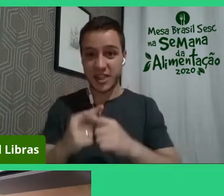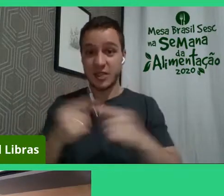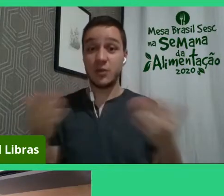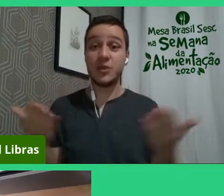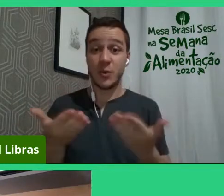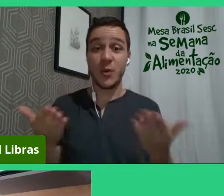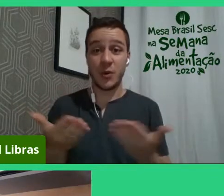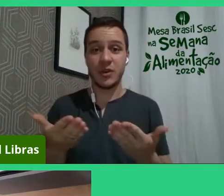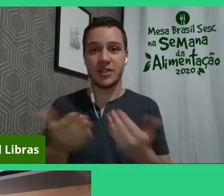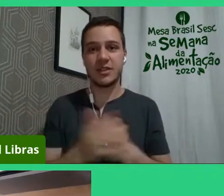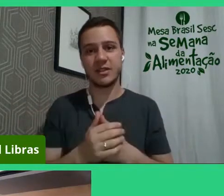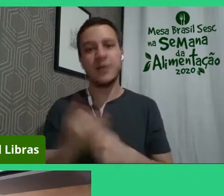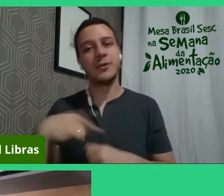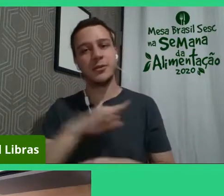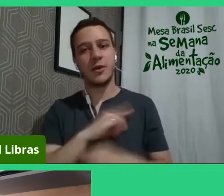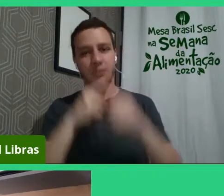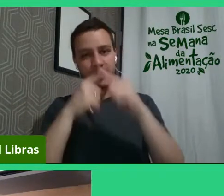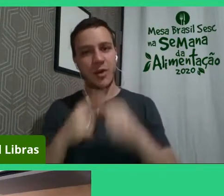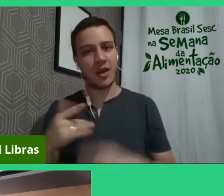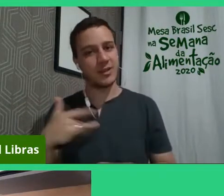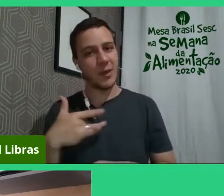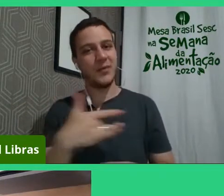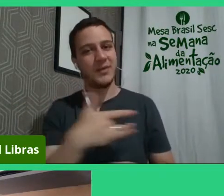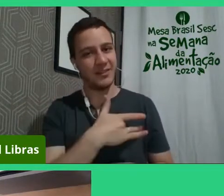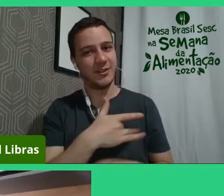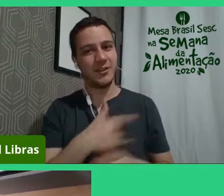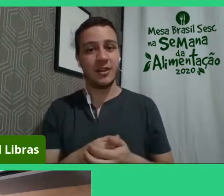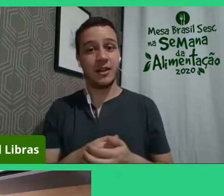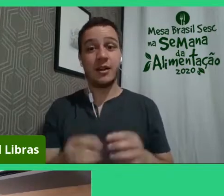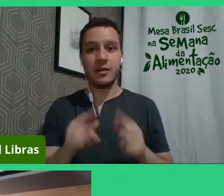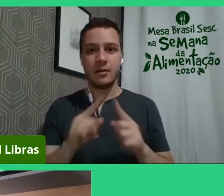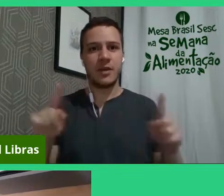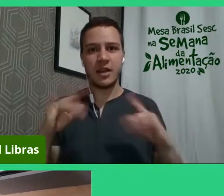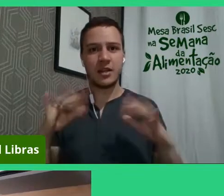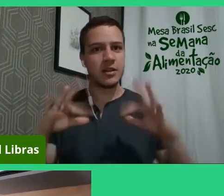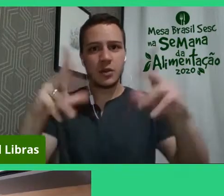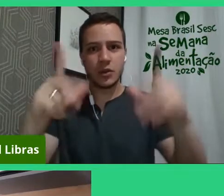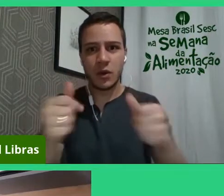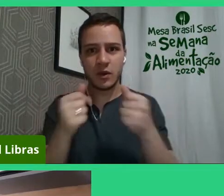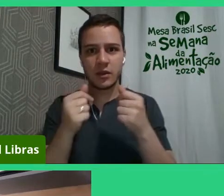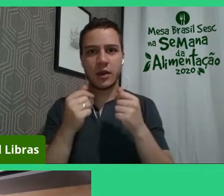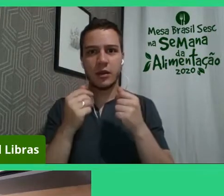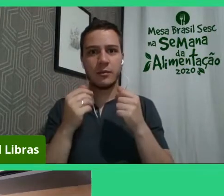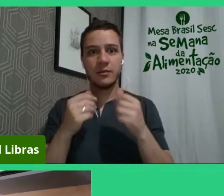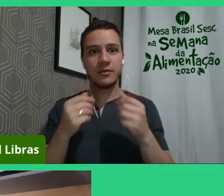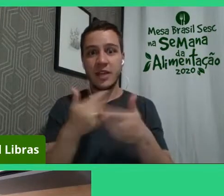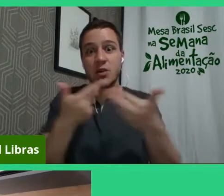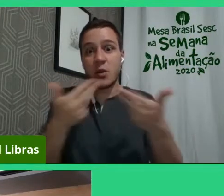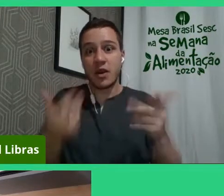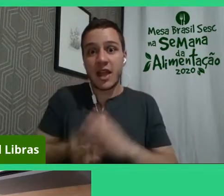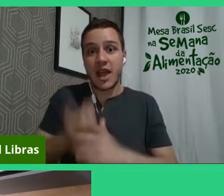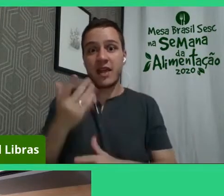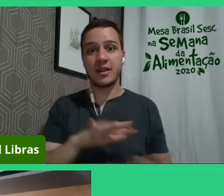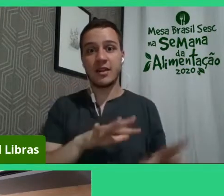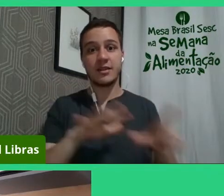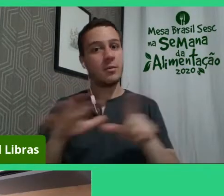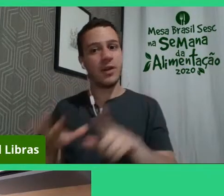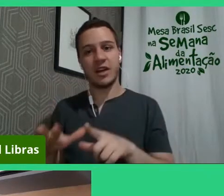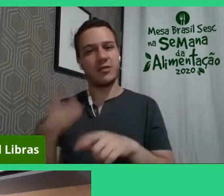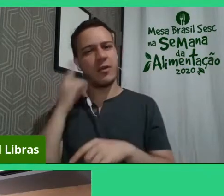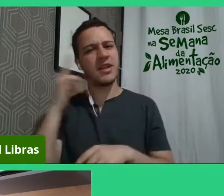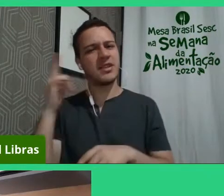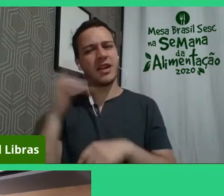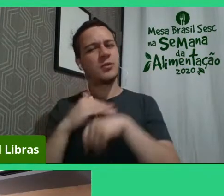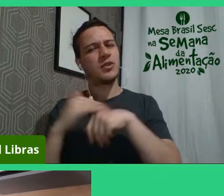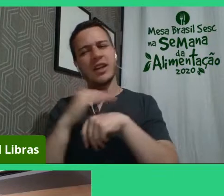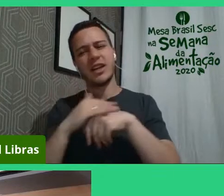nosso duelo saudável aí, mas de todas as atrações dessa semana que foi pensada com muito carinho, né? Por